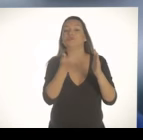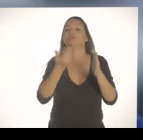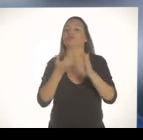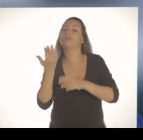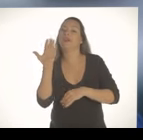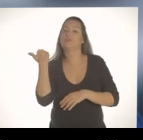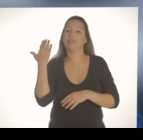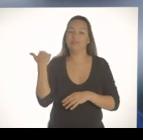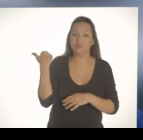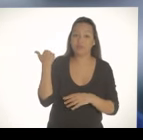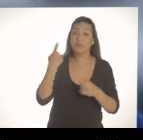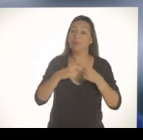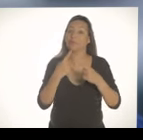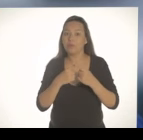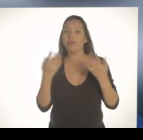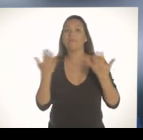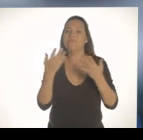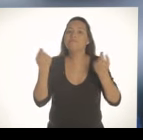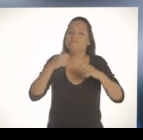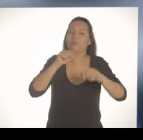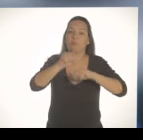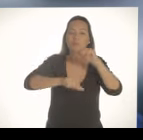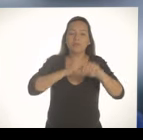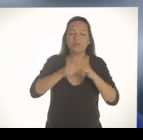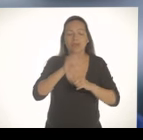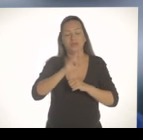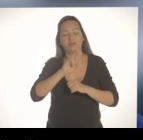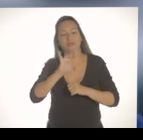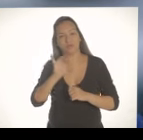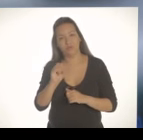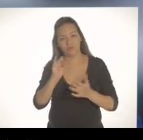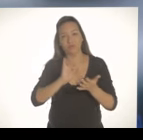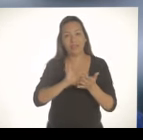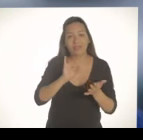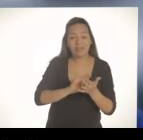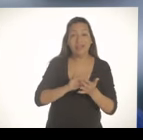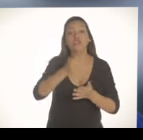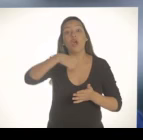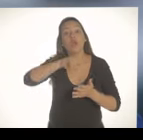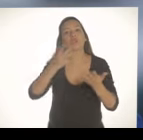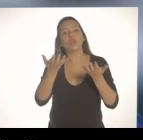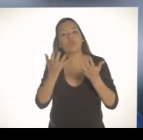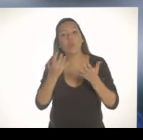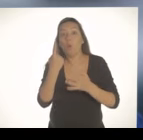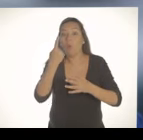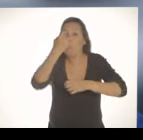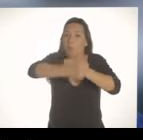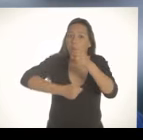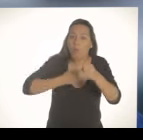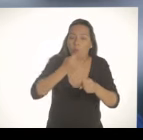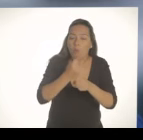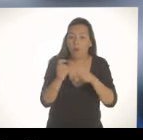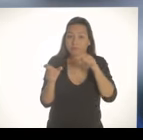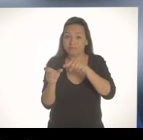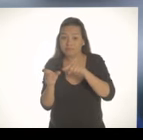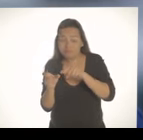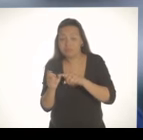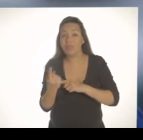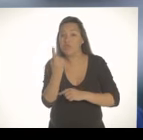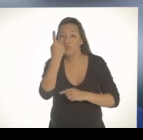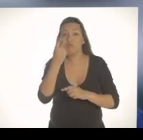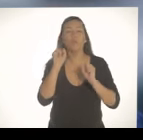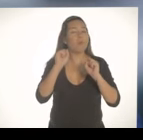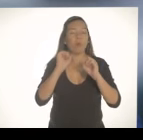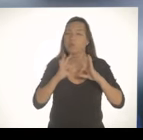você ser consultado, uma medida autoritária e que não vai continuar existindo aqui no Rio. Mais do que isso, vamos fazer com que no período de 1 ano,